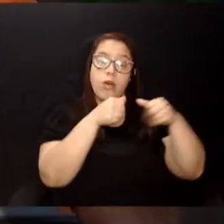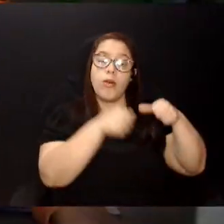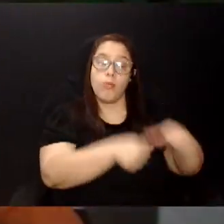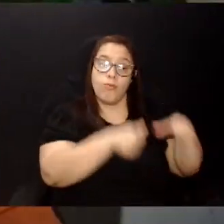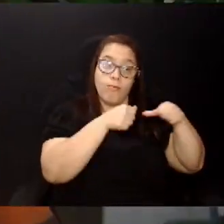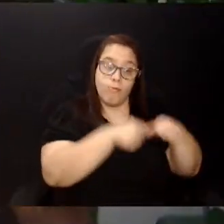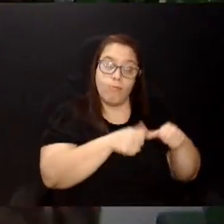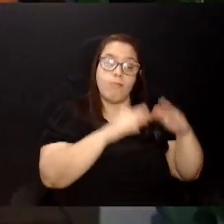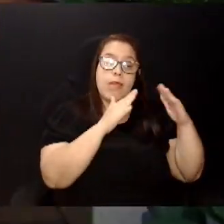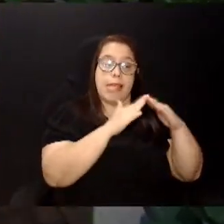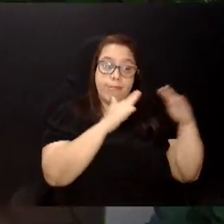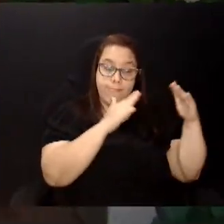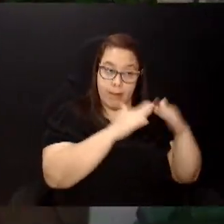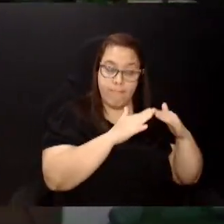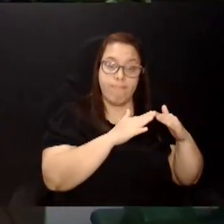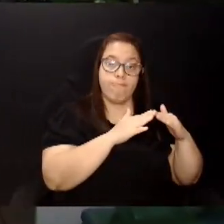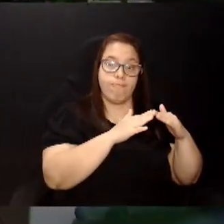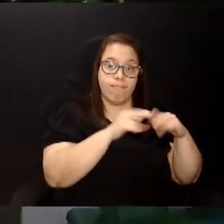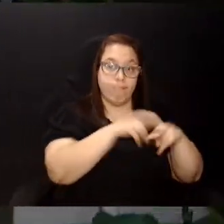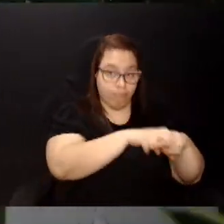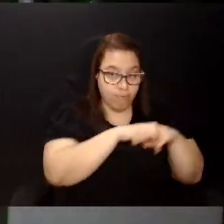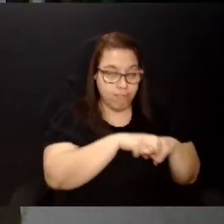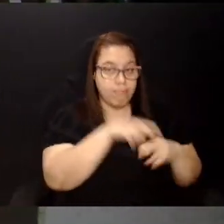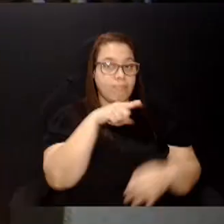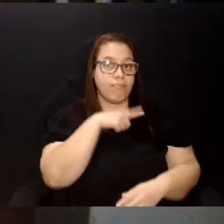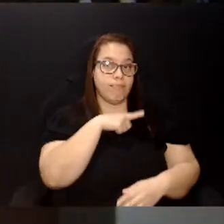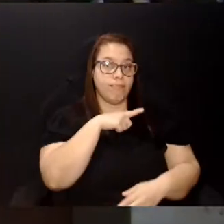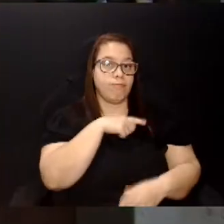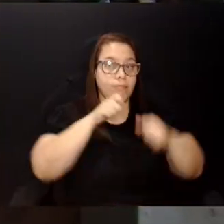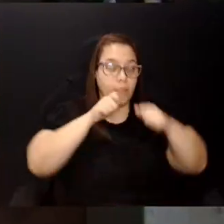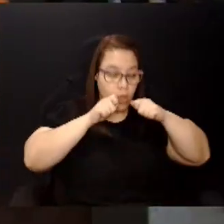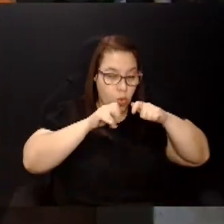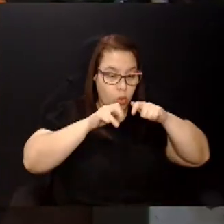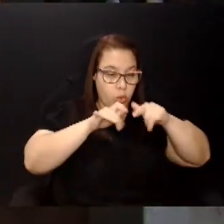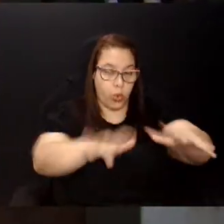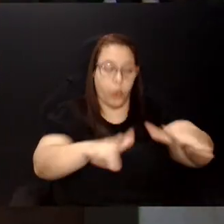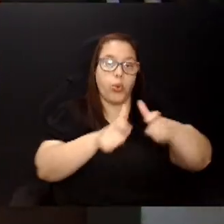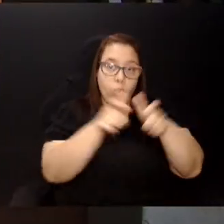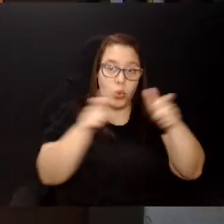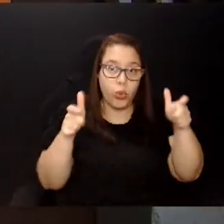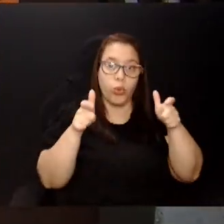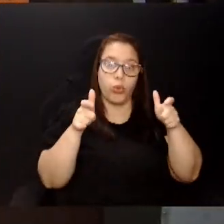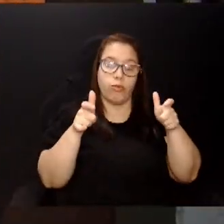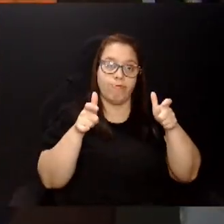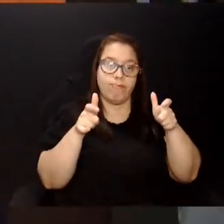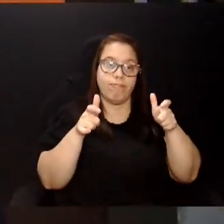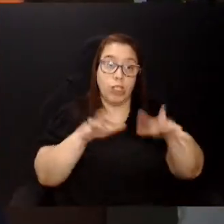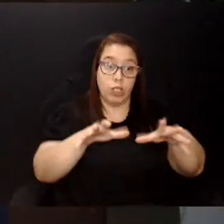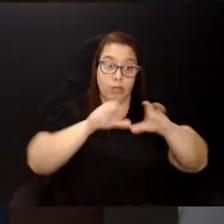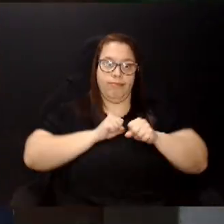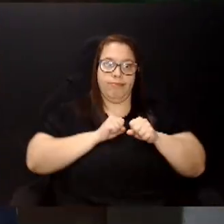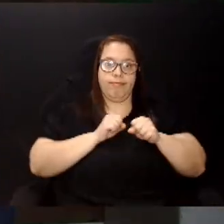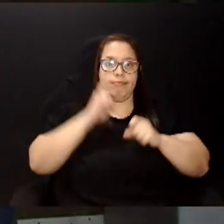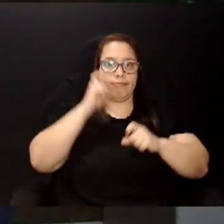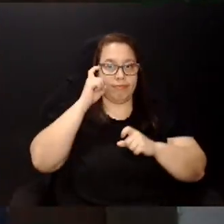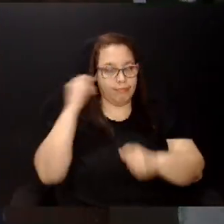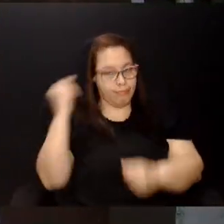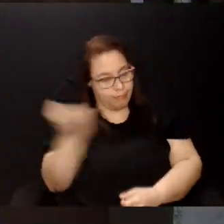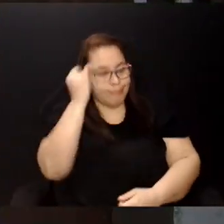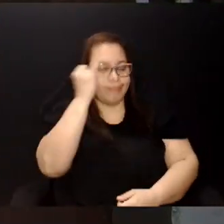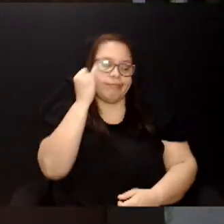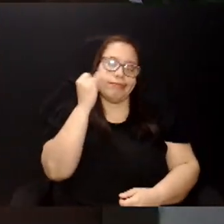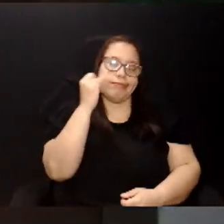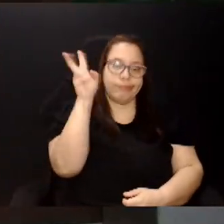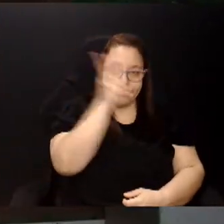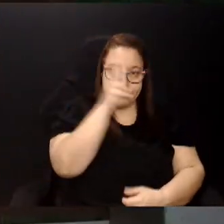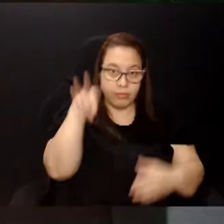nessa residência e, portanto, a gente tenha esse aumento de área de transmissão. É importante lembrar que a maior parte dos criadores estão